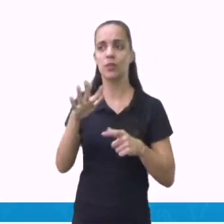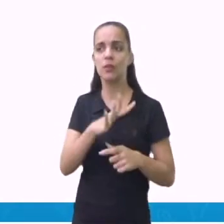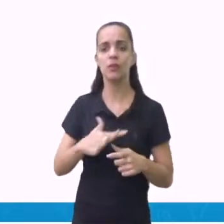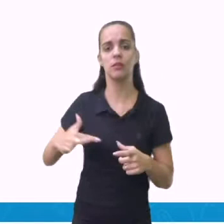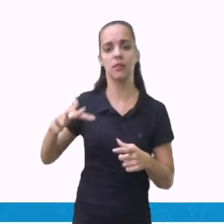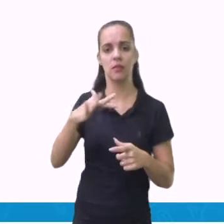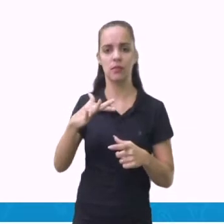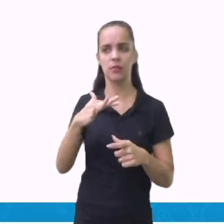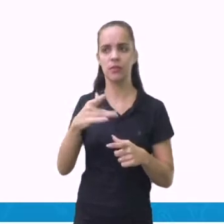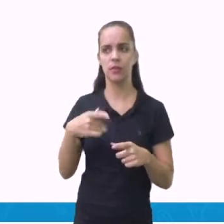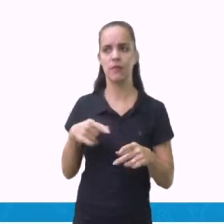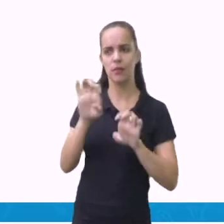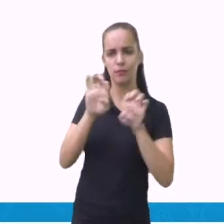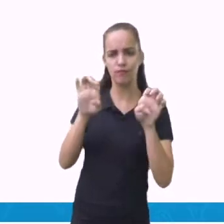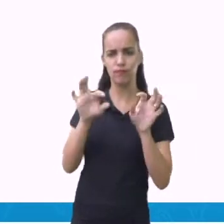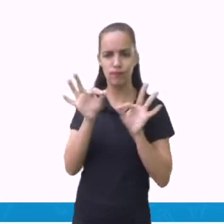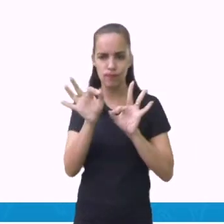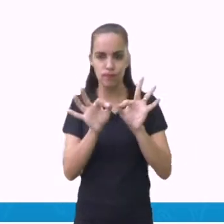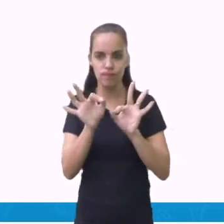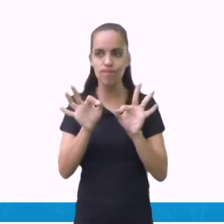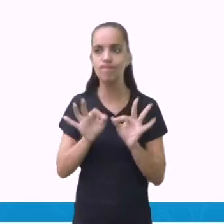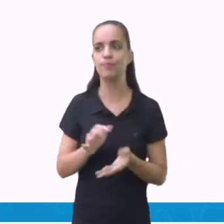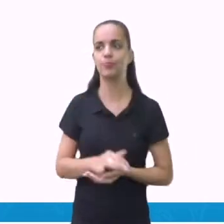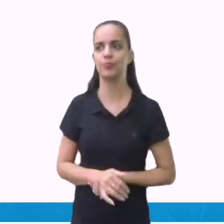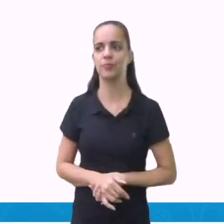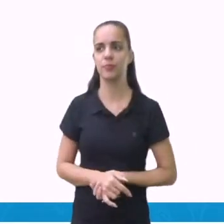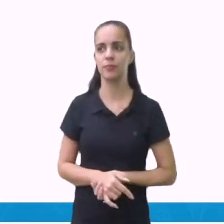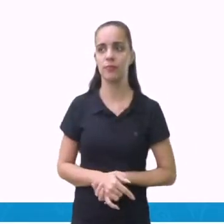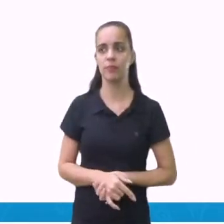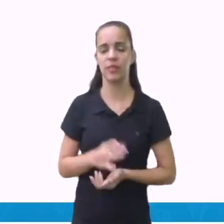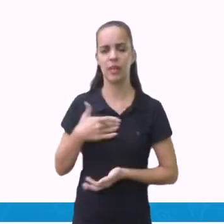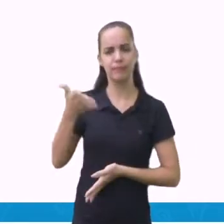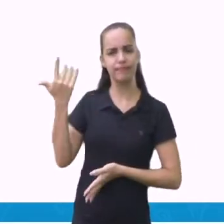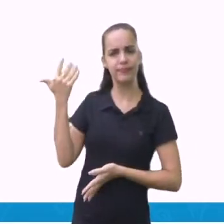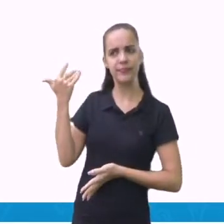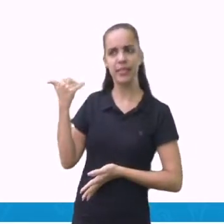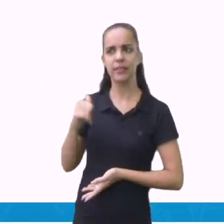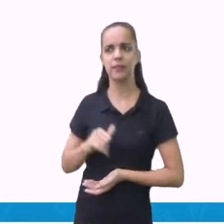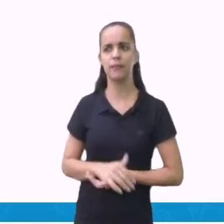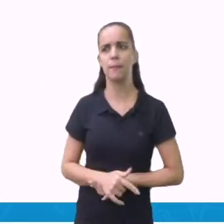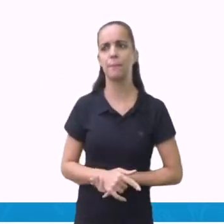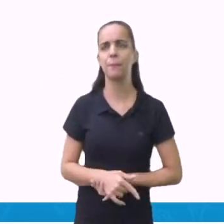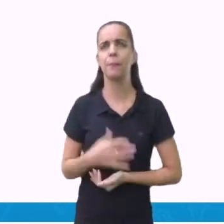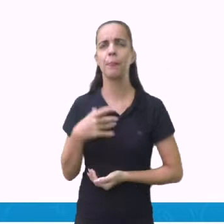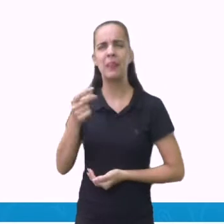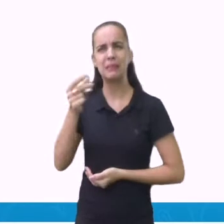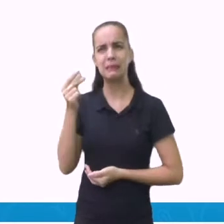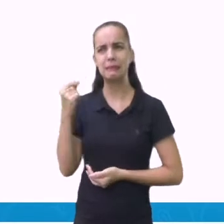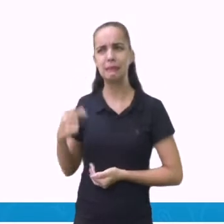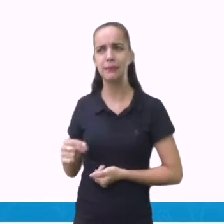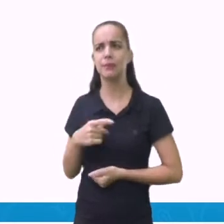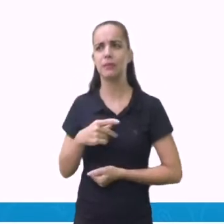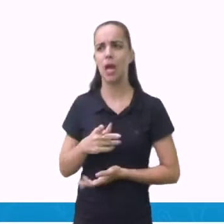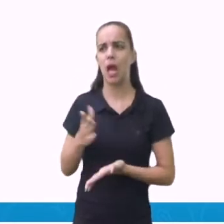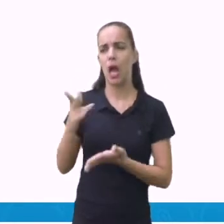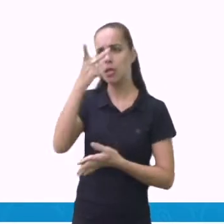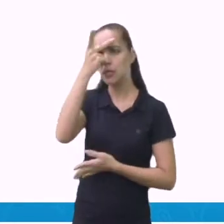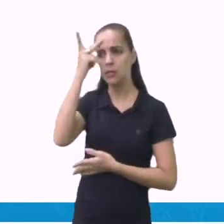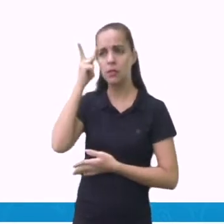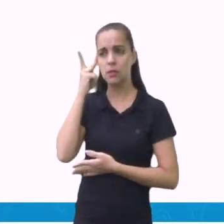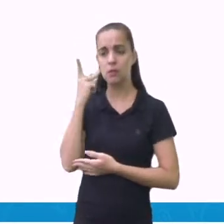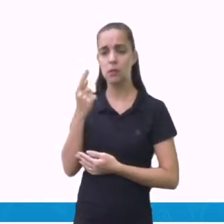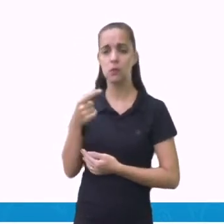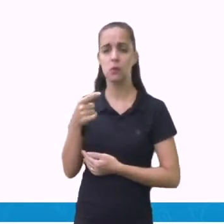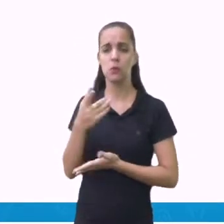sua localidade estratégica. Salvador, naquela época, muito antigamente, quando começou a história do